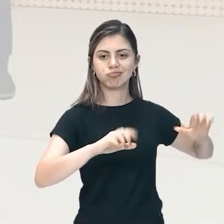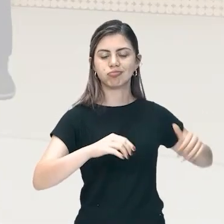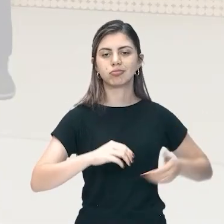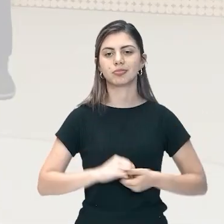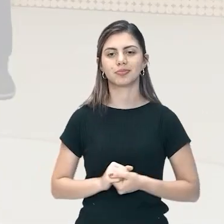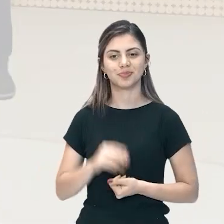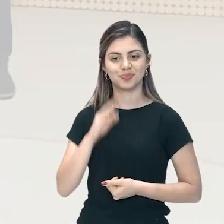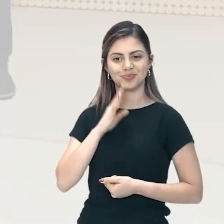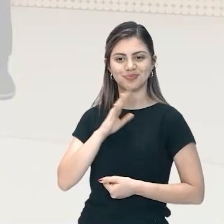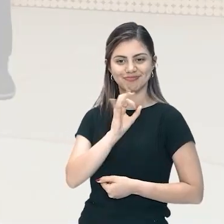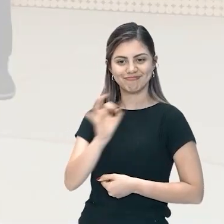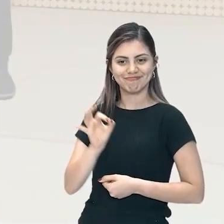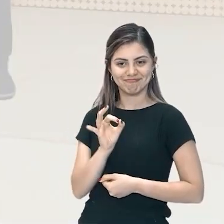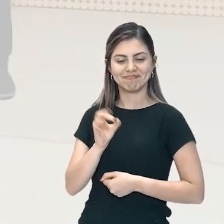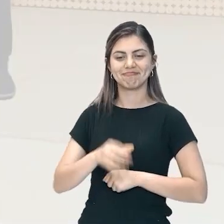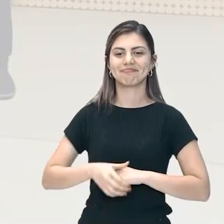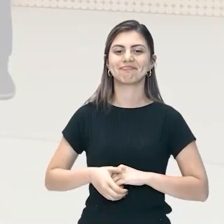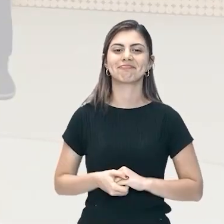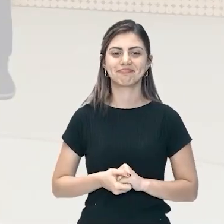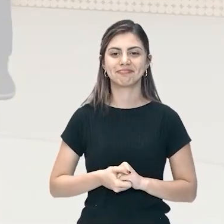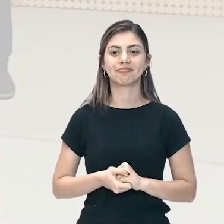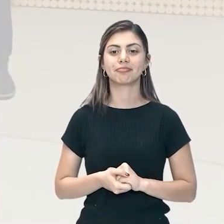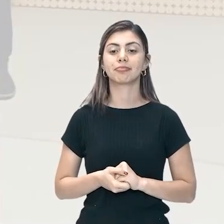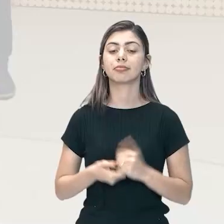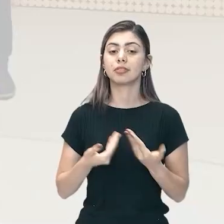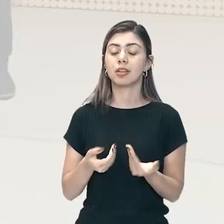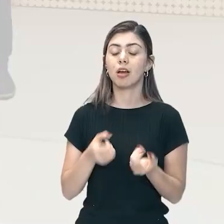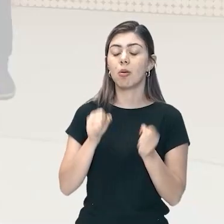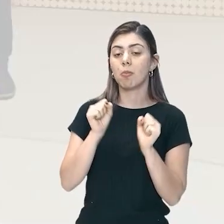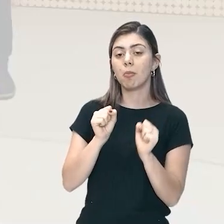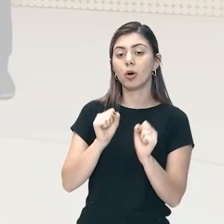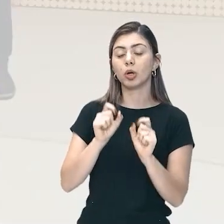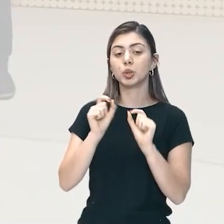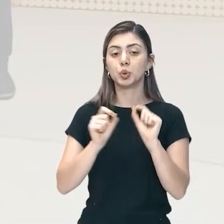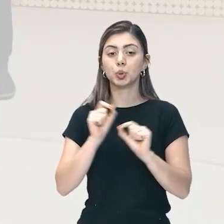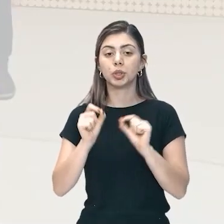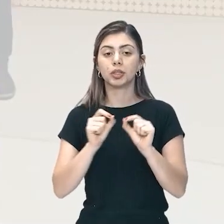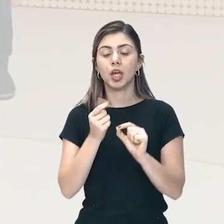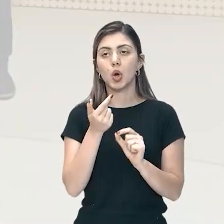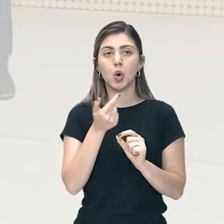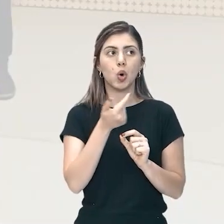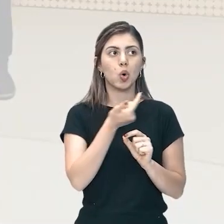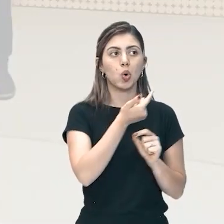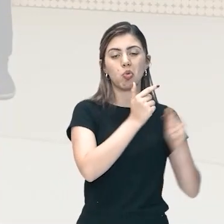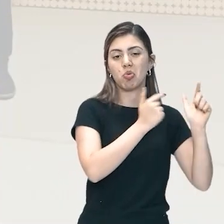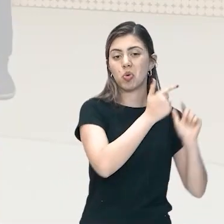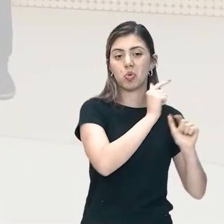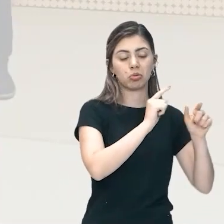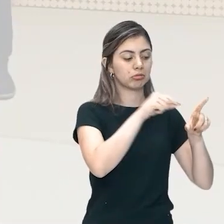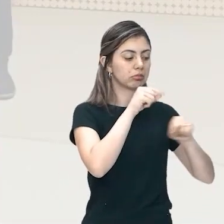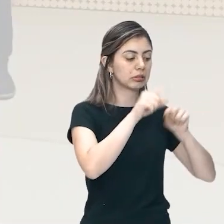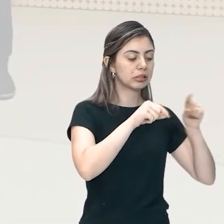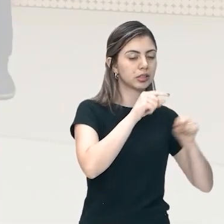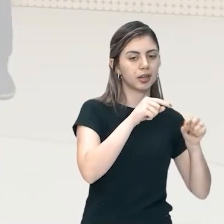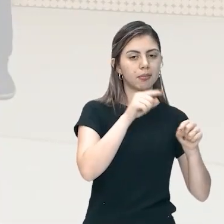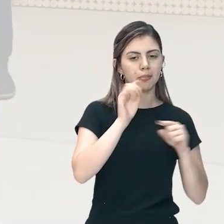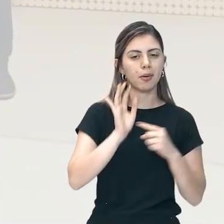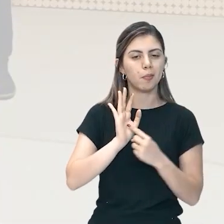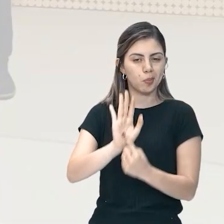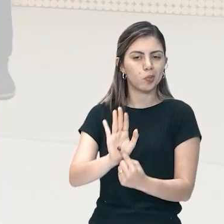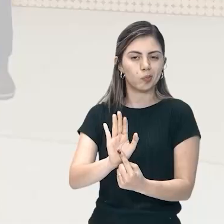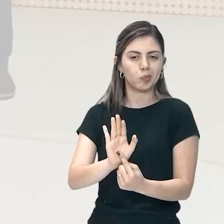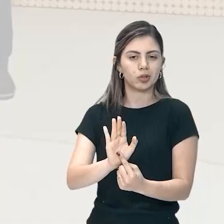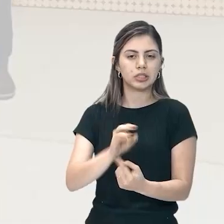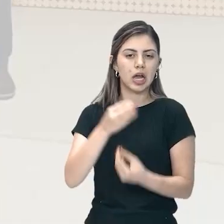né, pessoal? Muito show de bola. Tá? Eu poderia aqui brincar, colocar outros objetos aí para que nós possamos